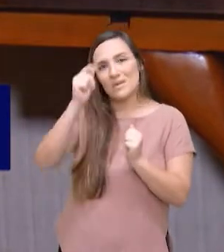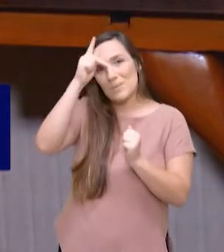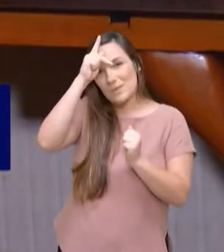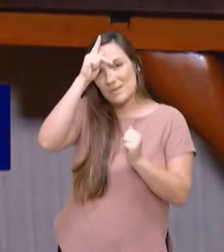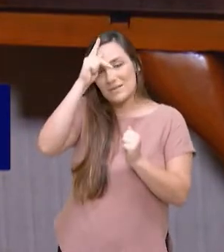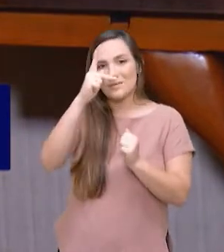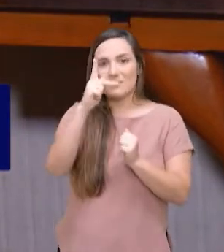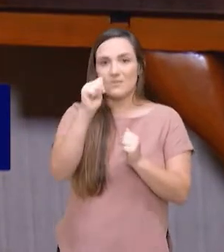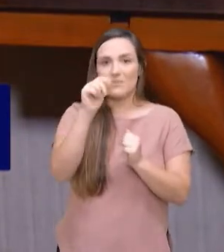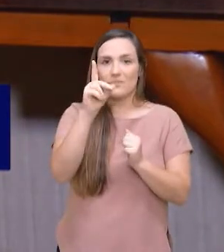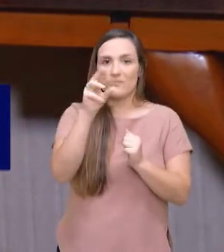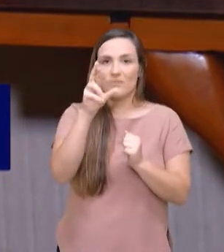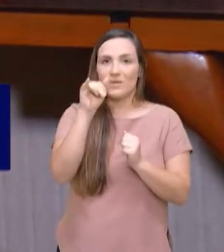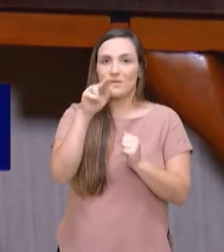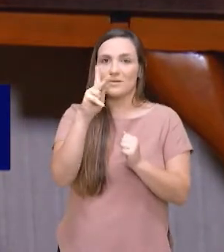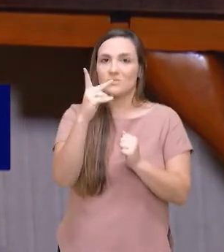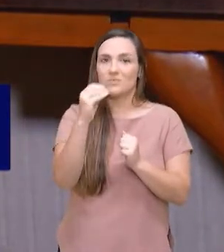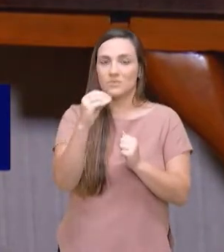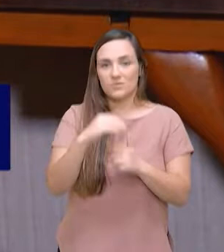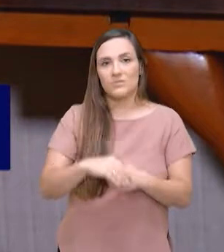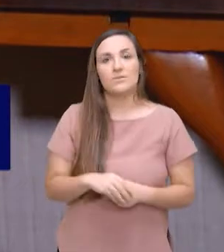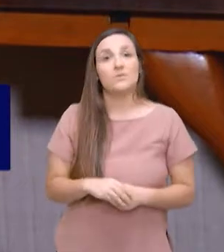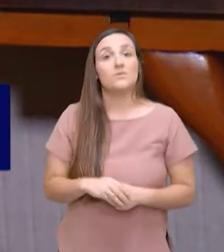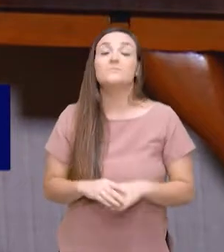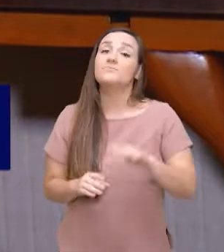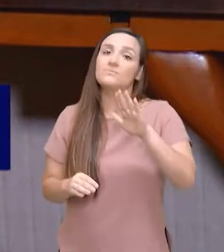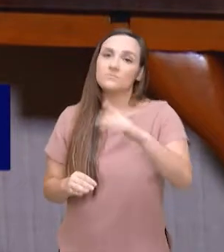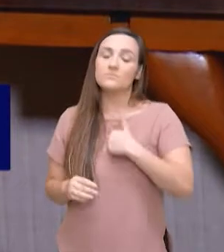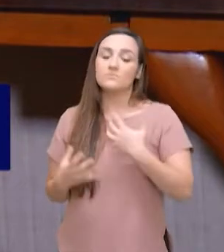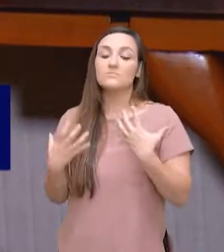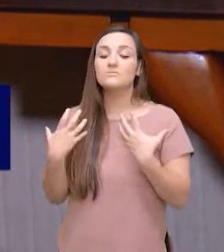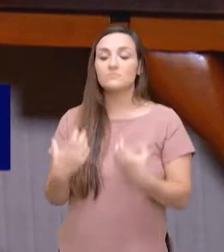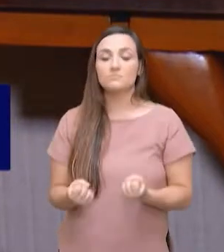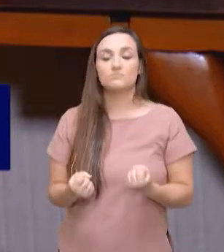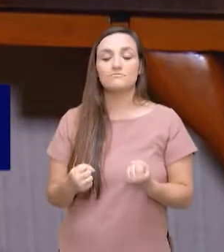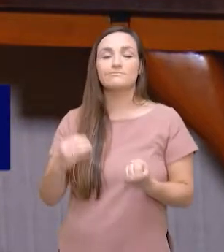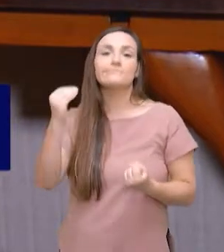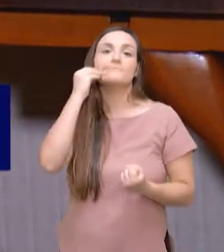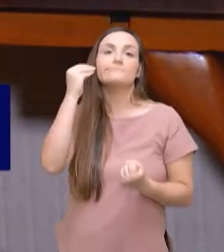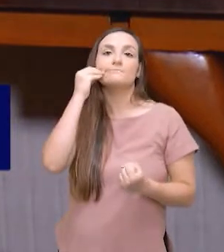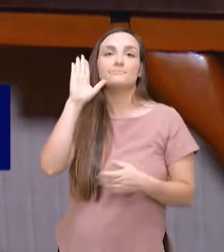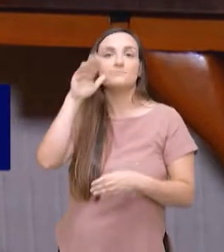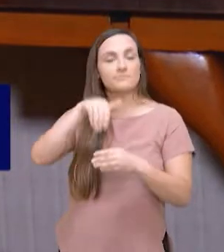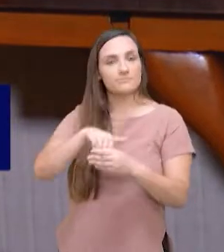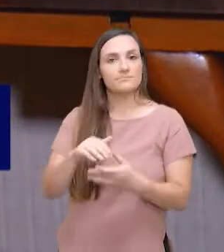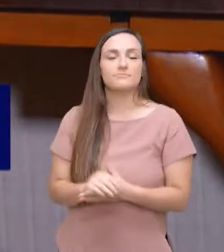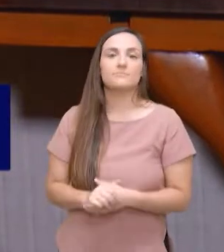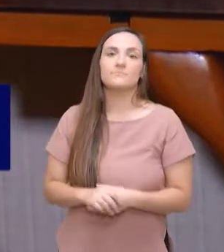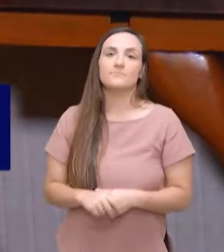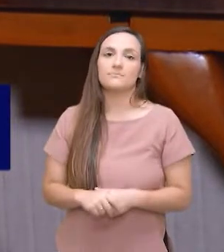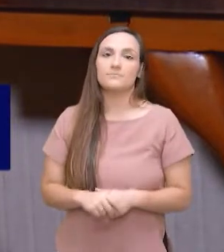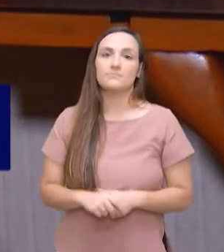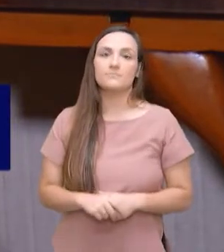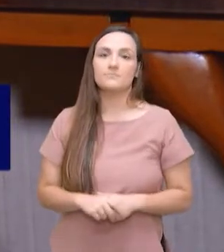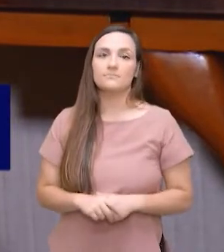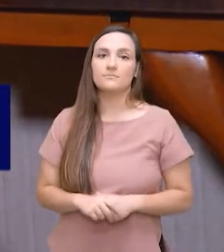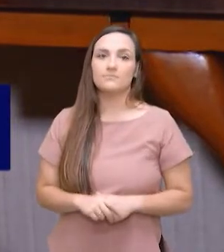padrinho muito forte entre nós. Eu aceitei a candidatura, mas